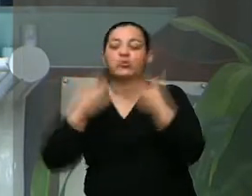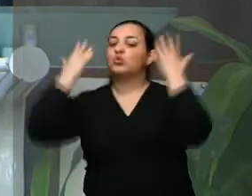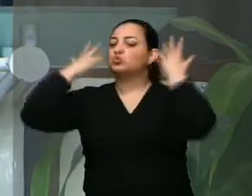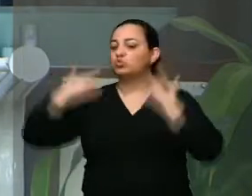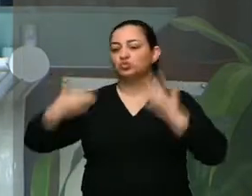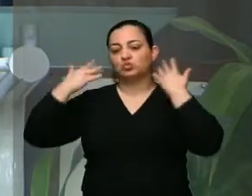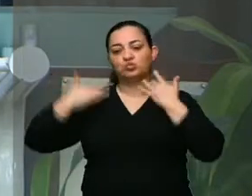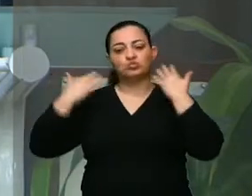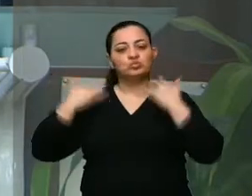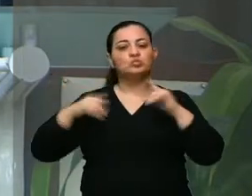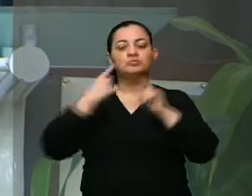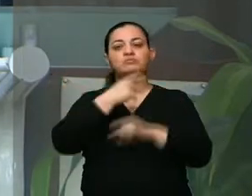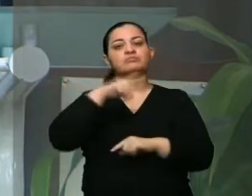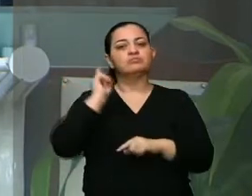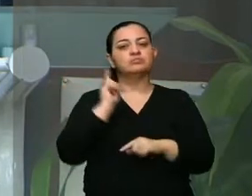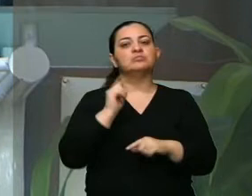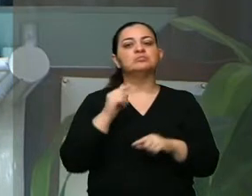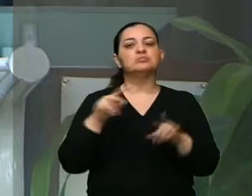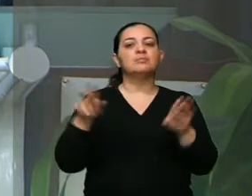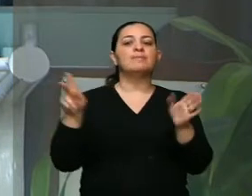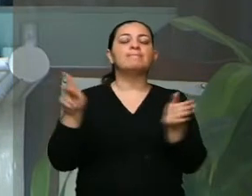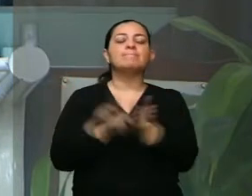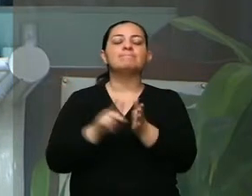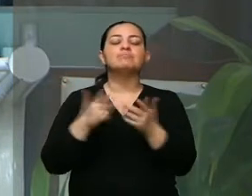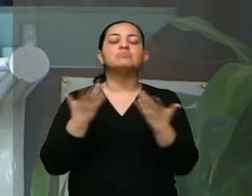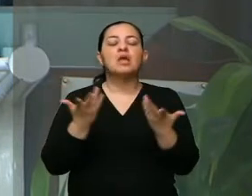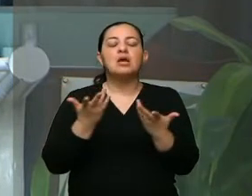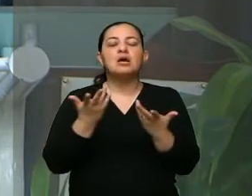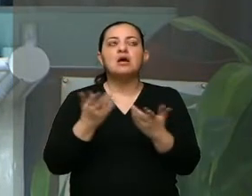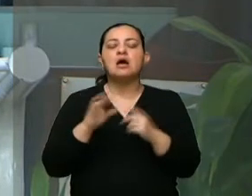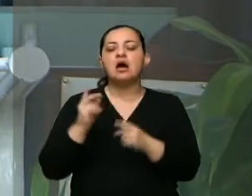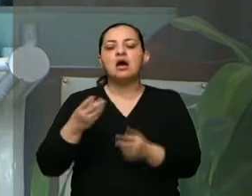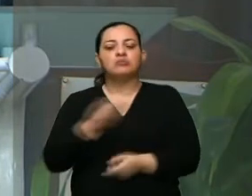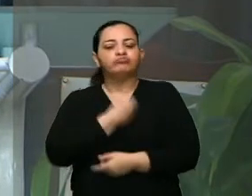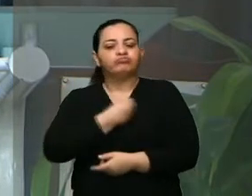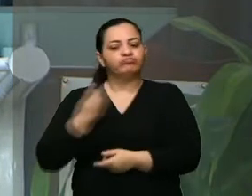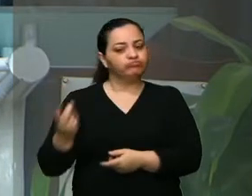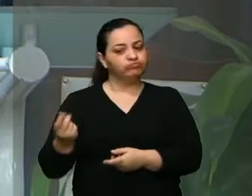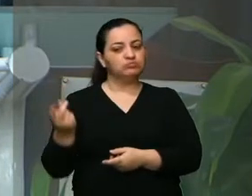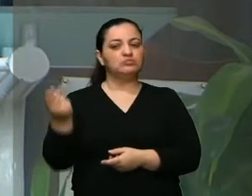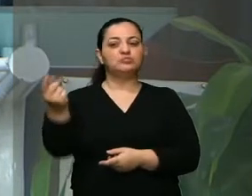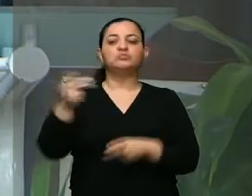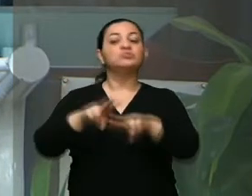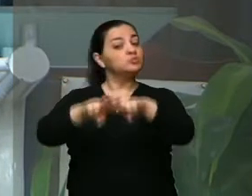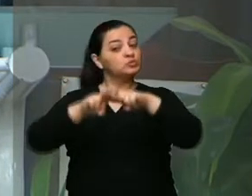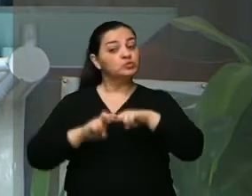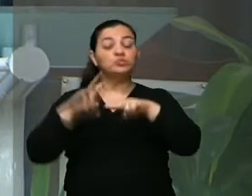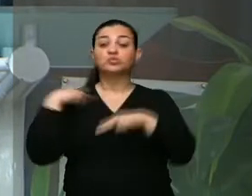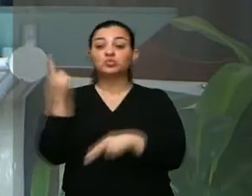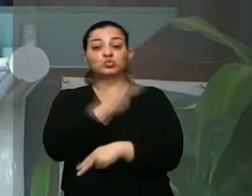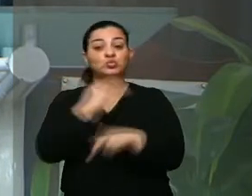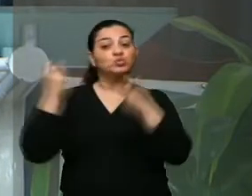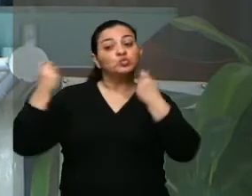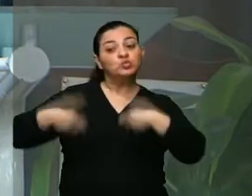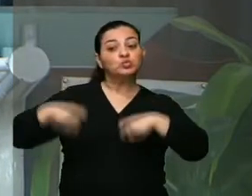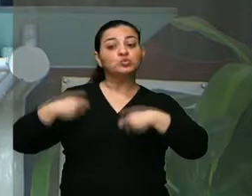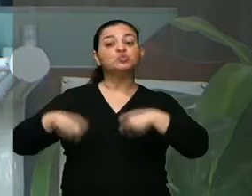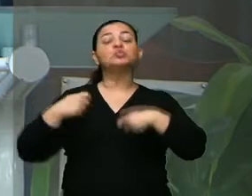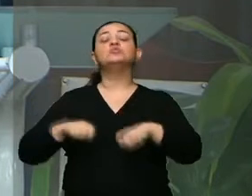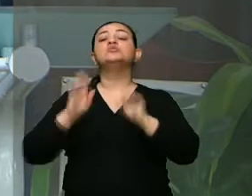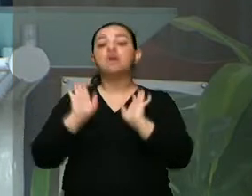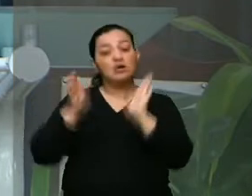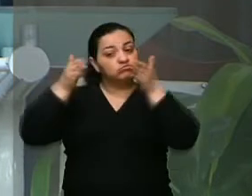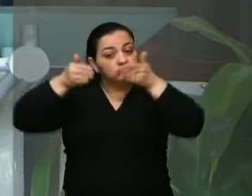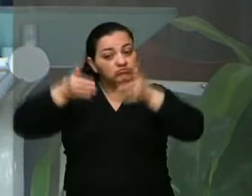vai ser a privação da vida eterna por isso nós precisamos estar